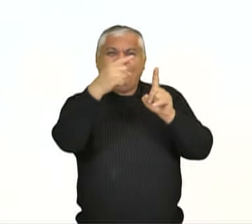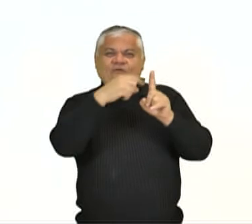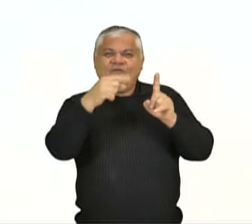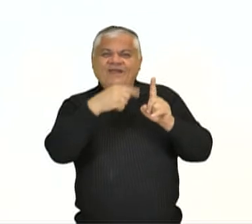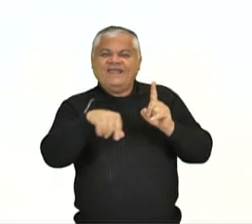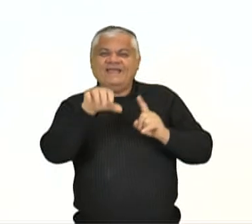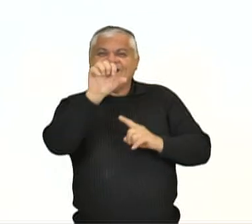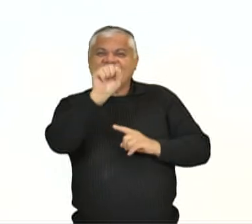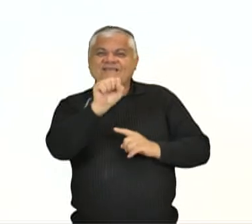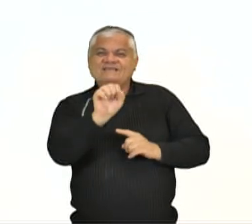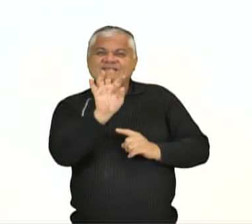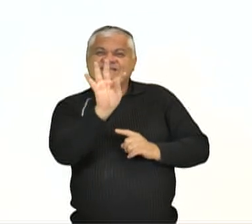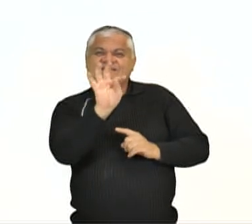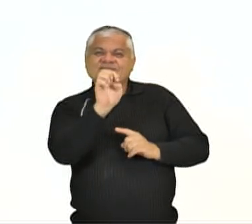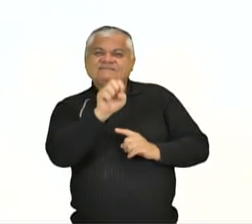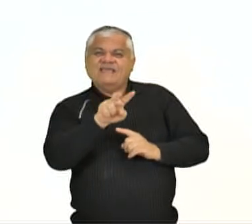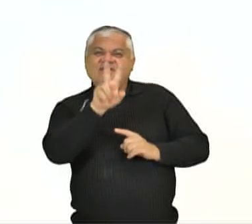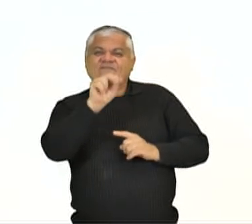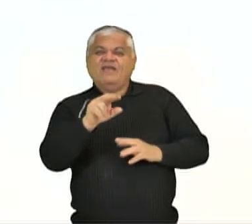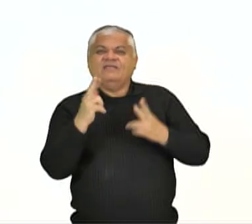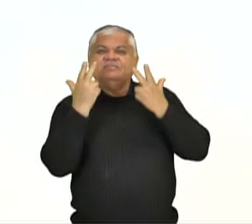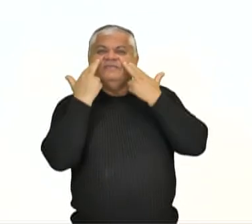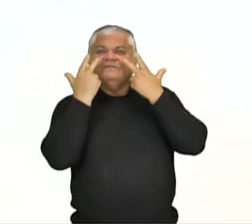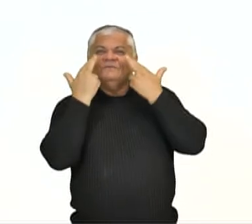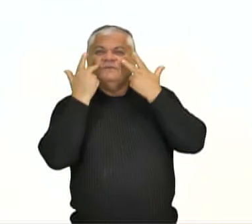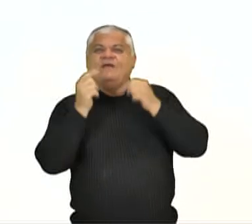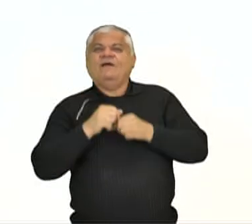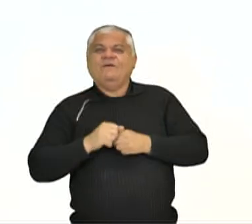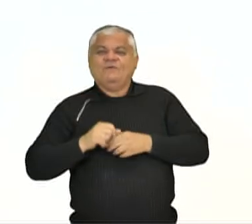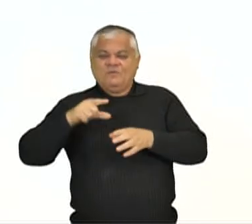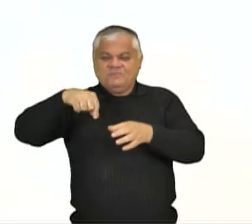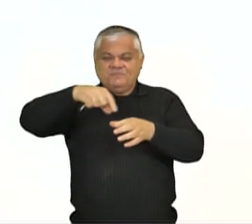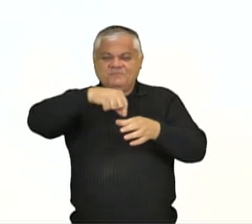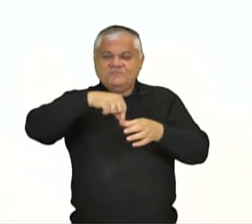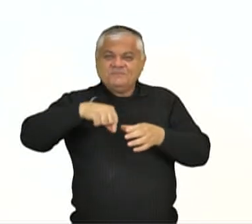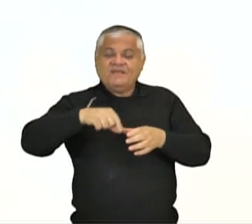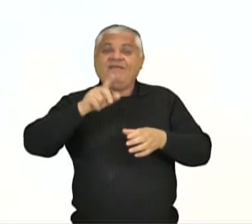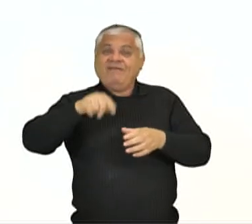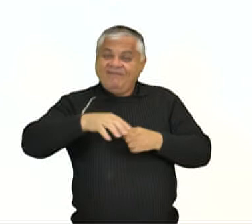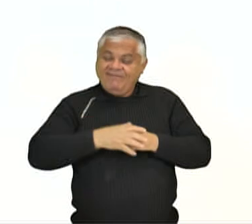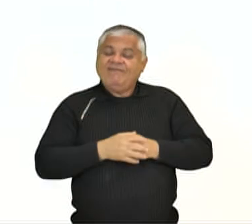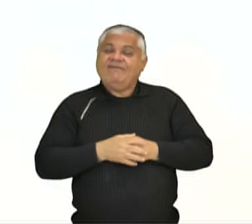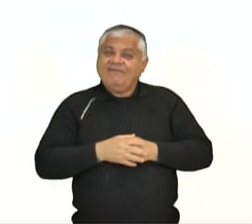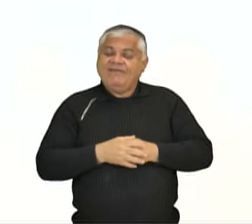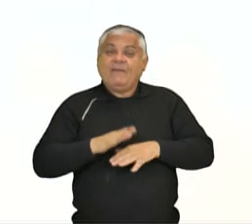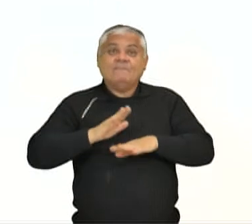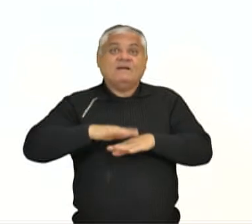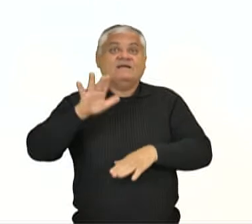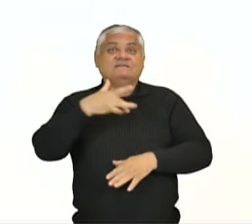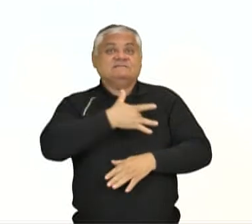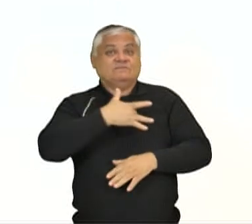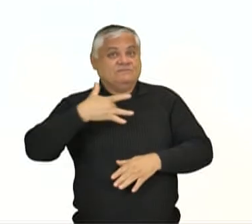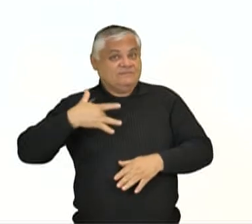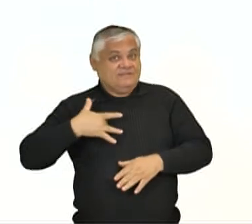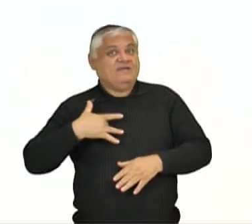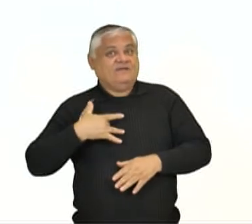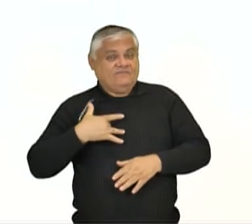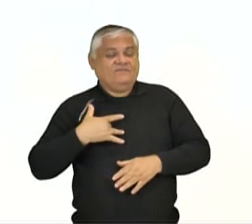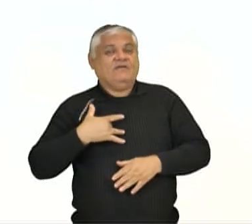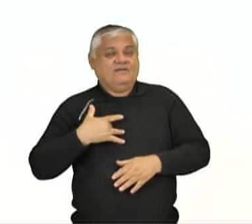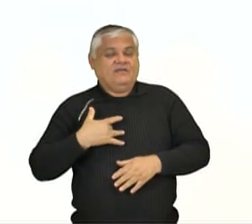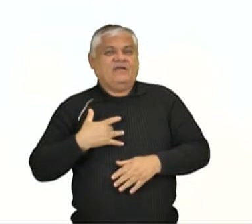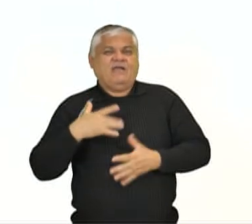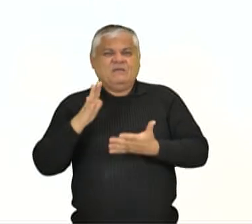um adoçante natural. Apesar de ser uma das opções mais saudáveis, muitos